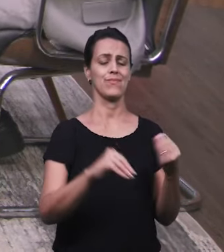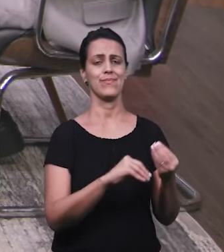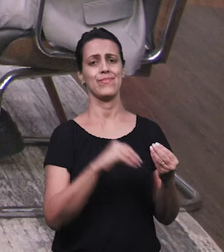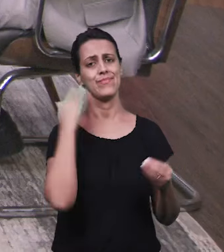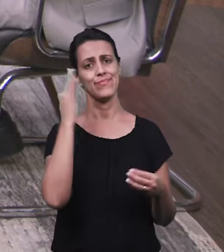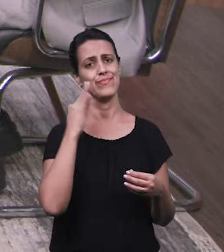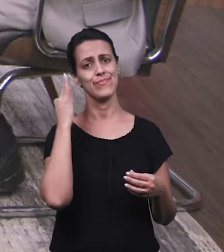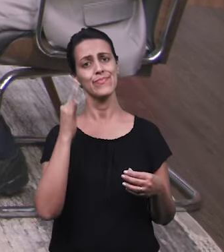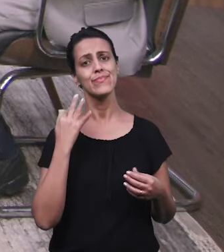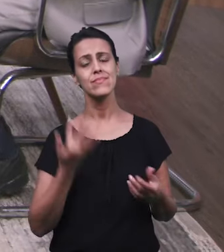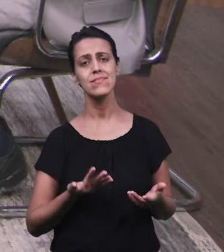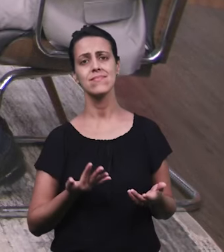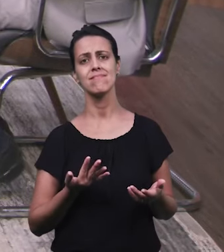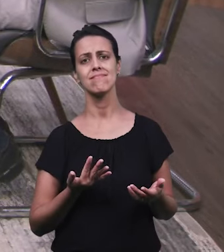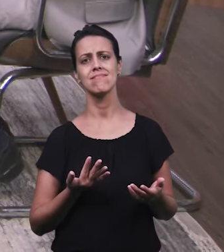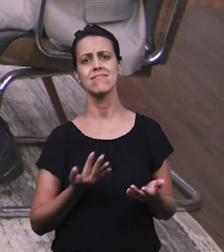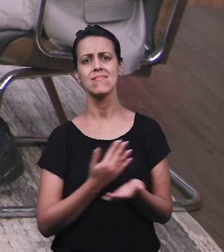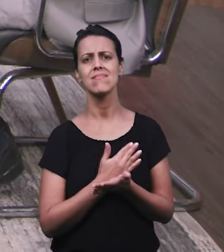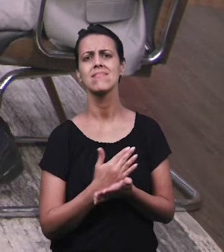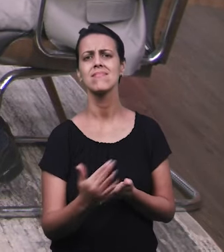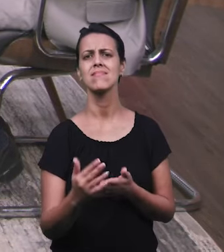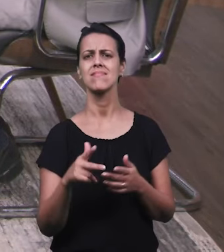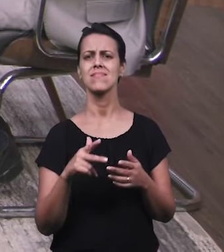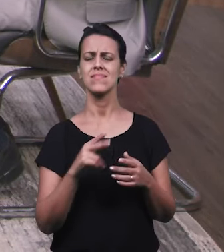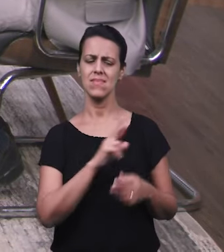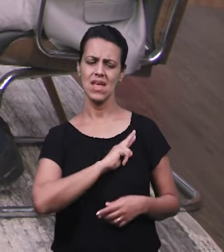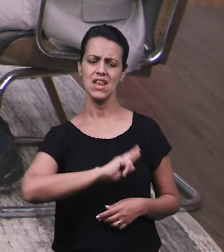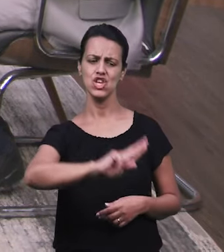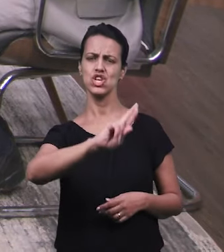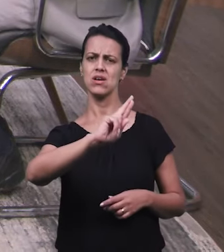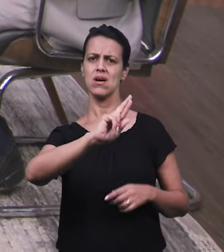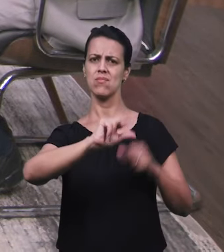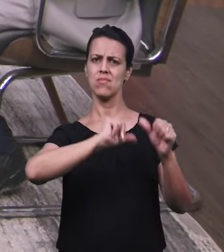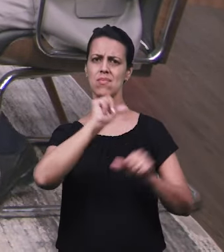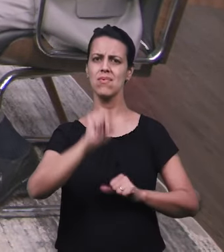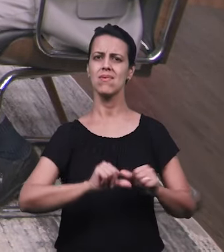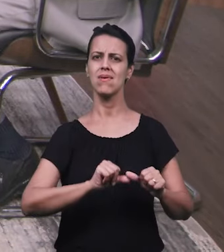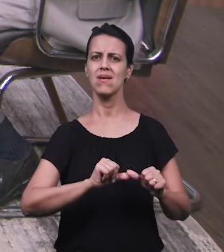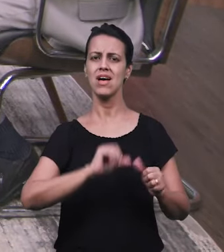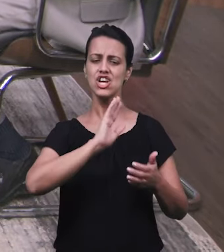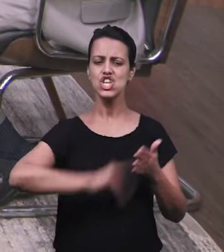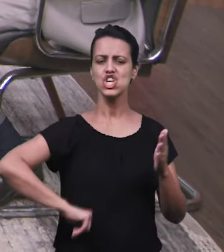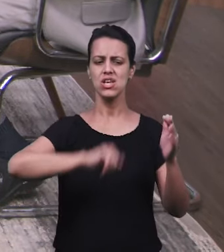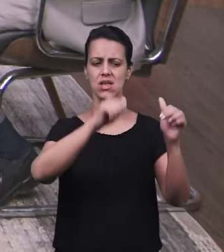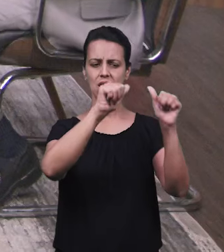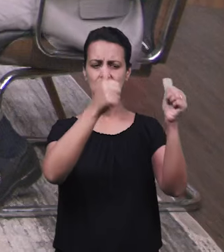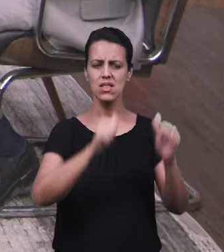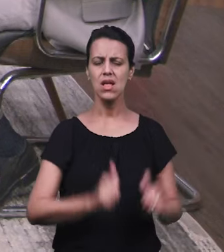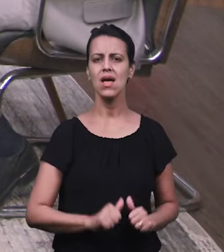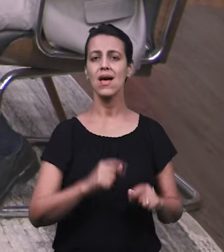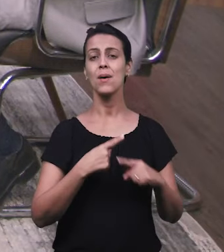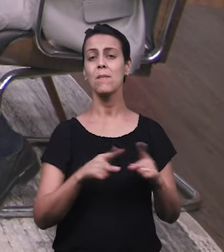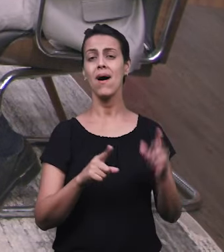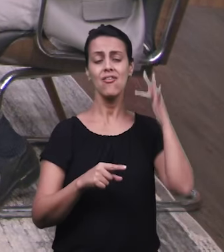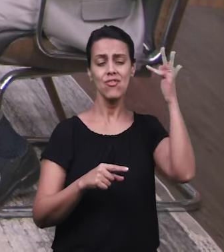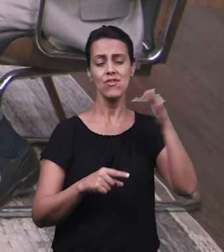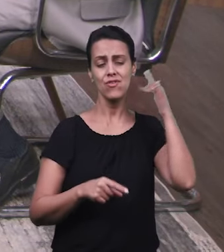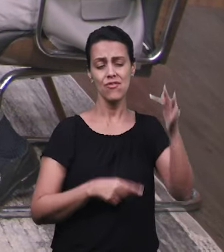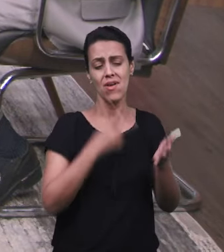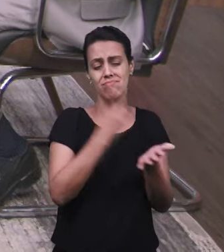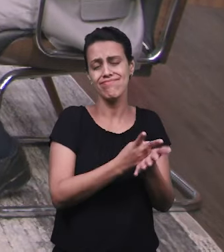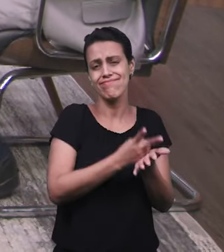a reforma religiosa, onde tirou a idolatria, mas a filosofia continuou. E é por isso que as